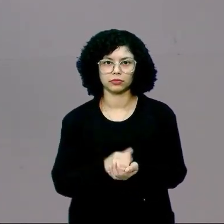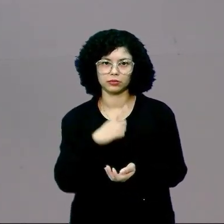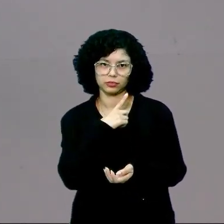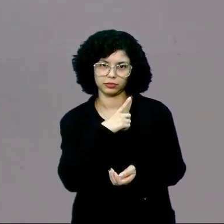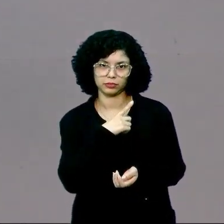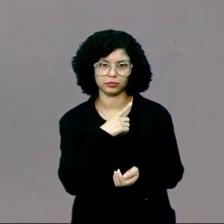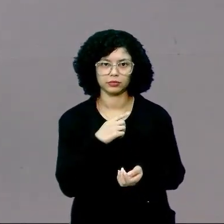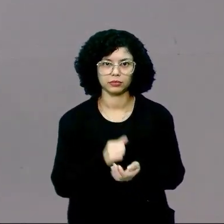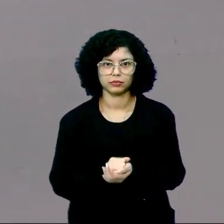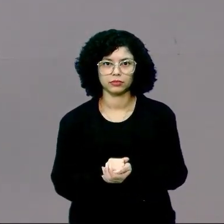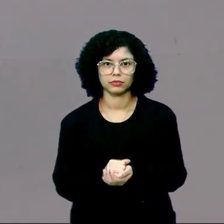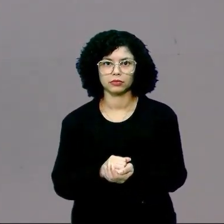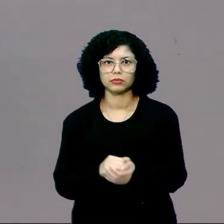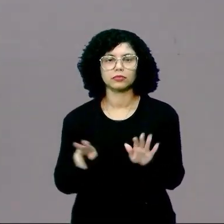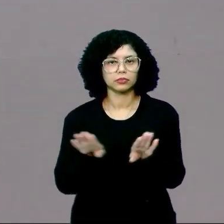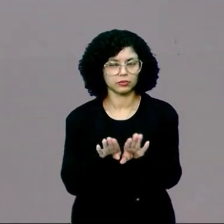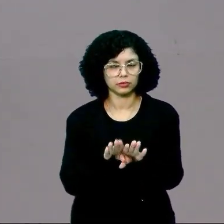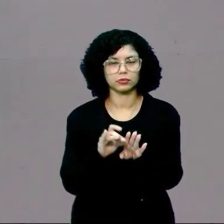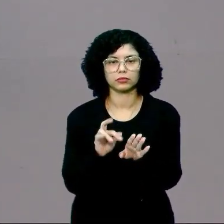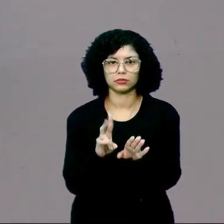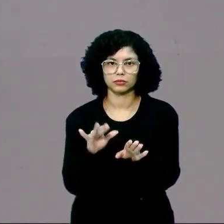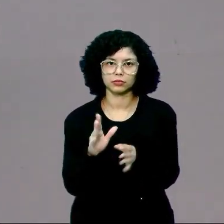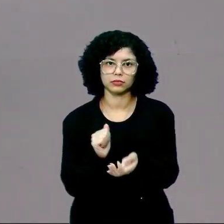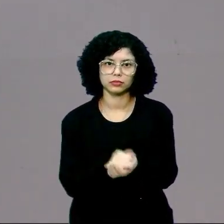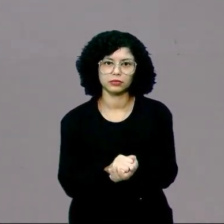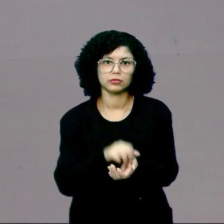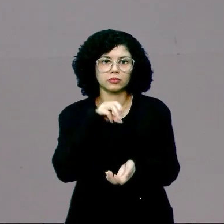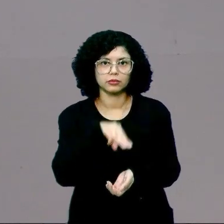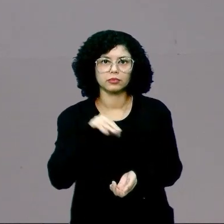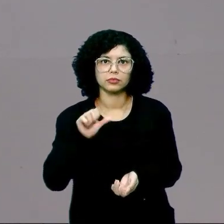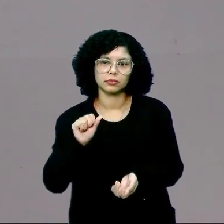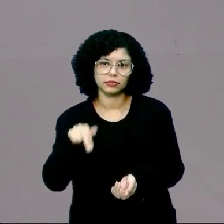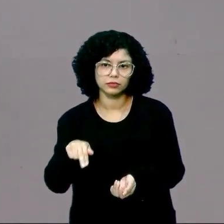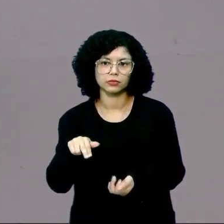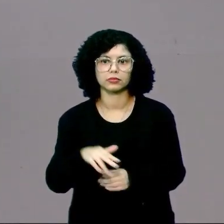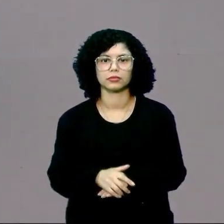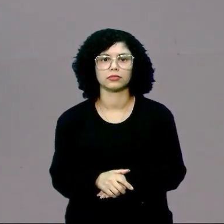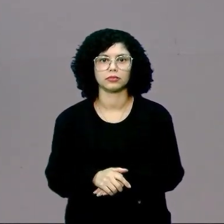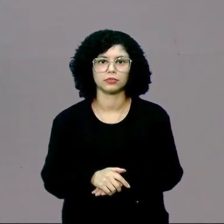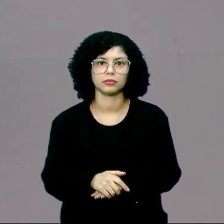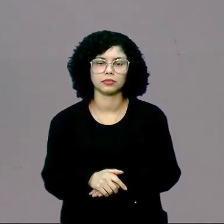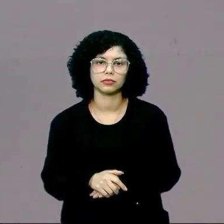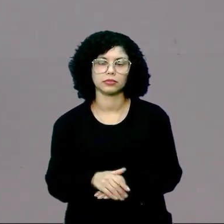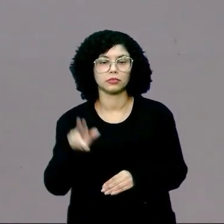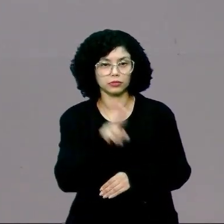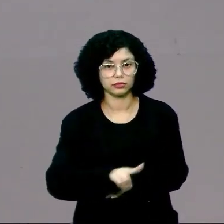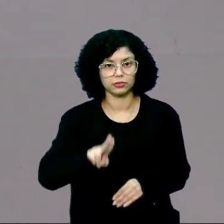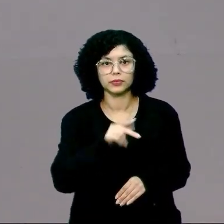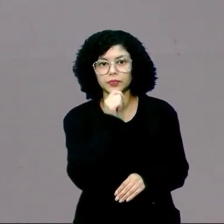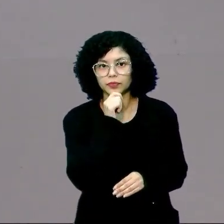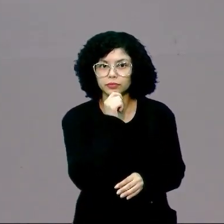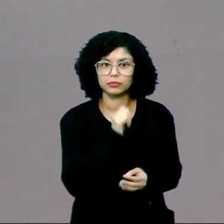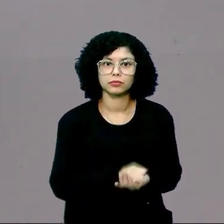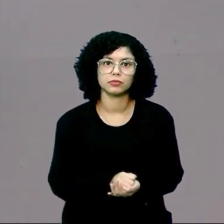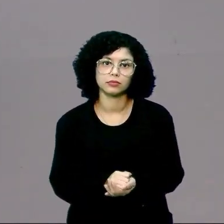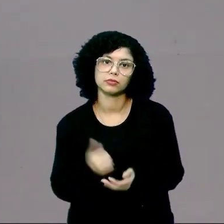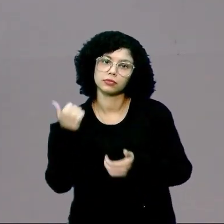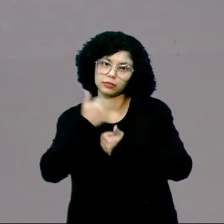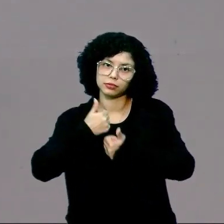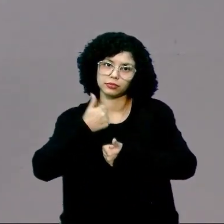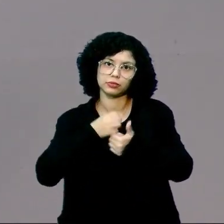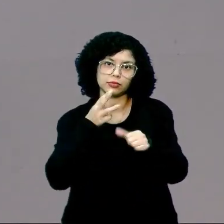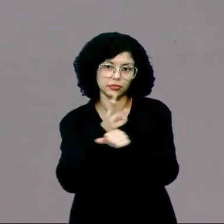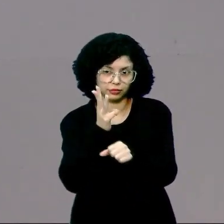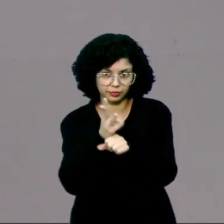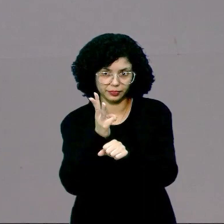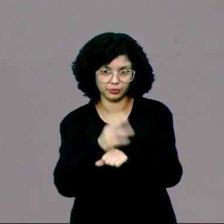tinha dentro do Orkut mesmo, ou o MSN, né? Como muitos de vocês utilizaram ainda, foi substituído